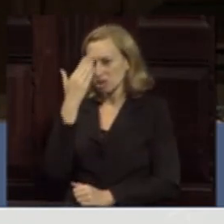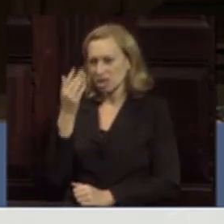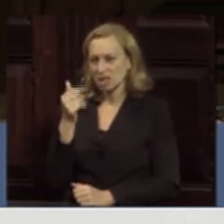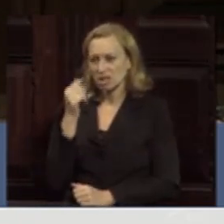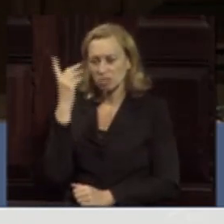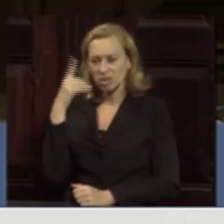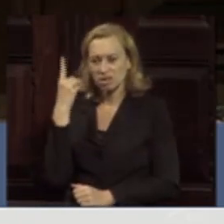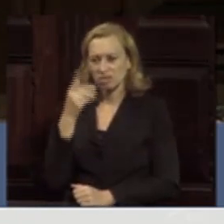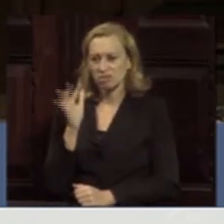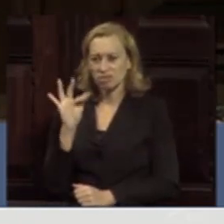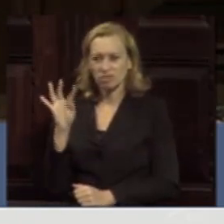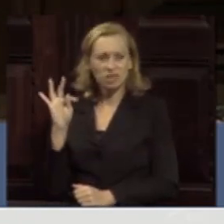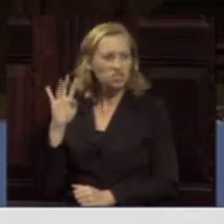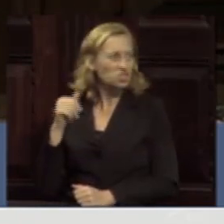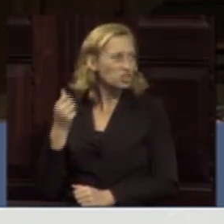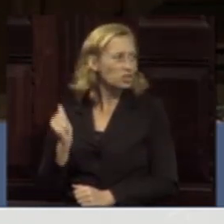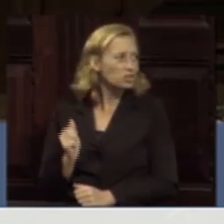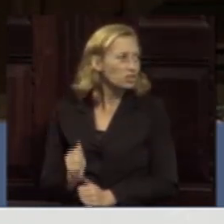Fatinha.